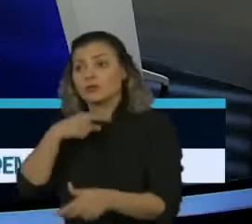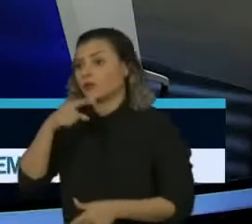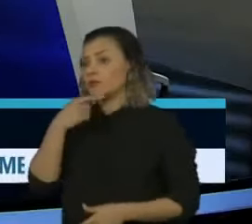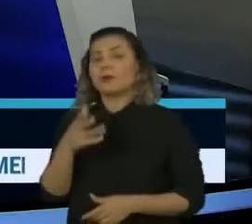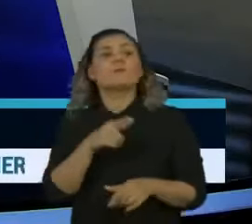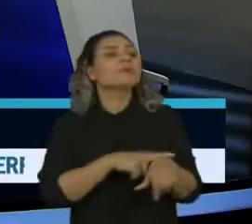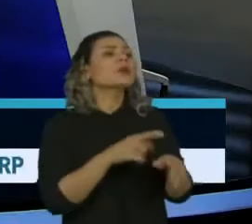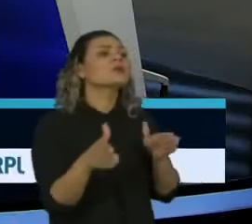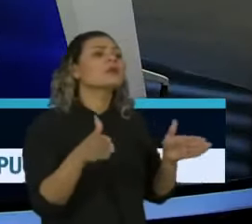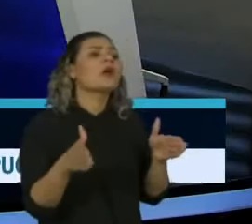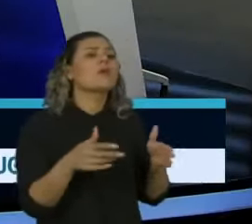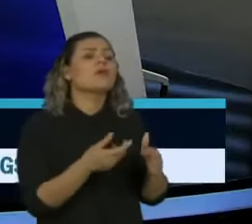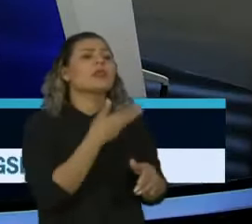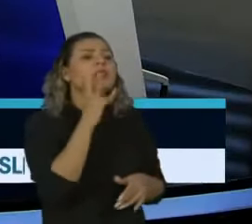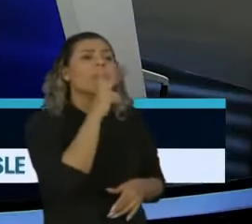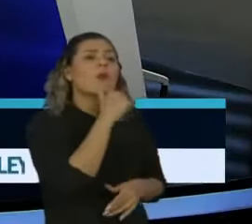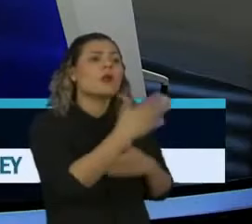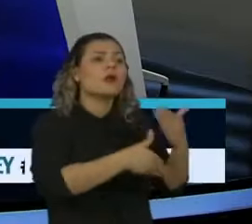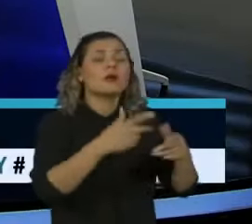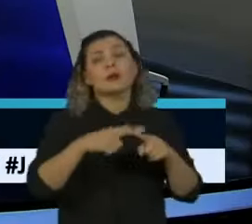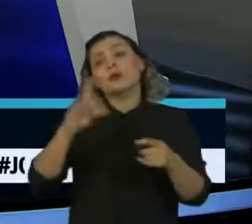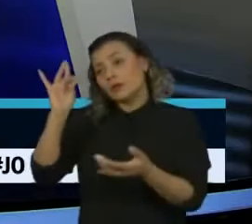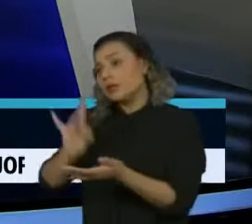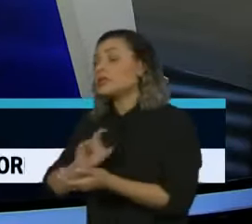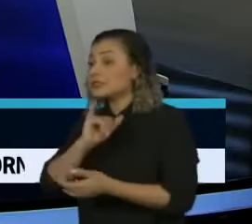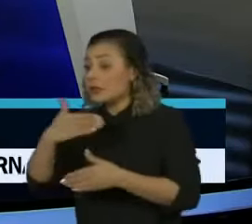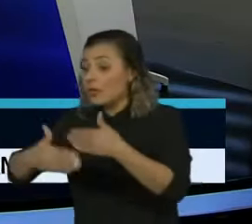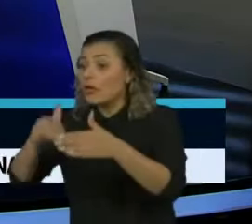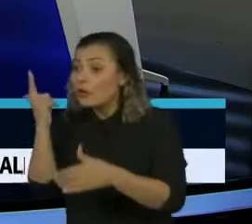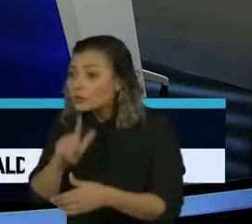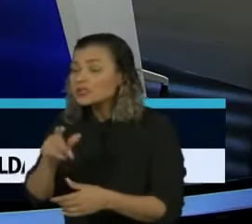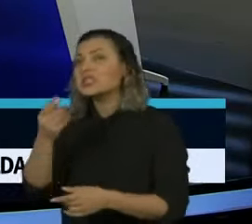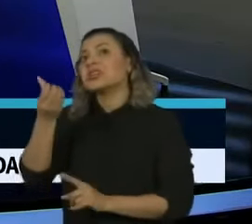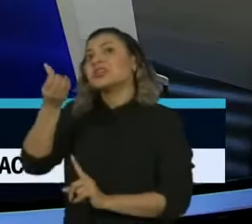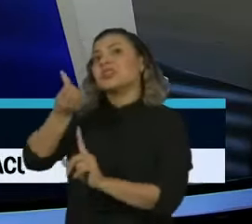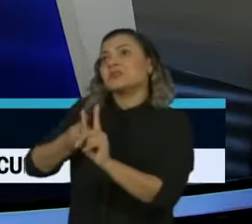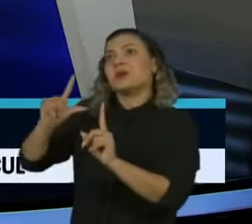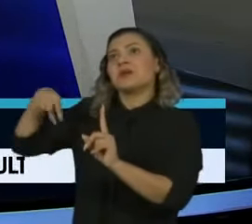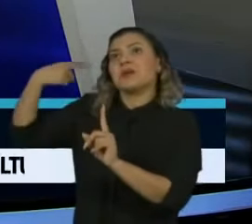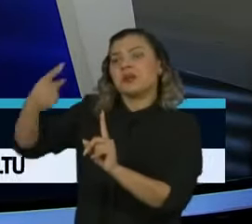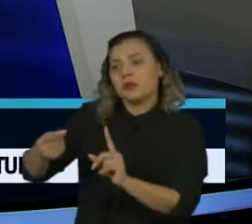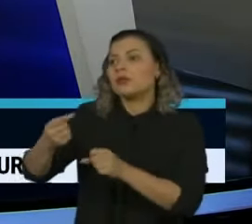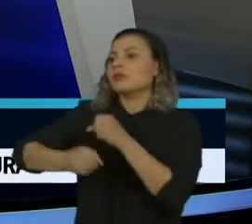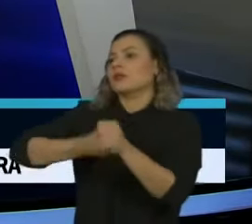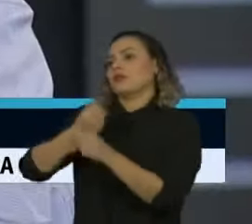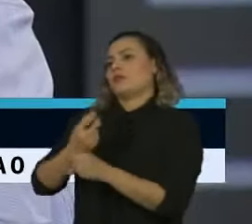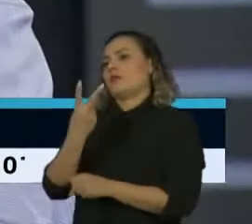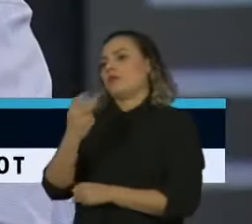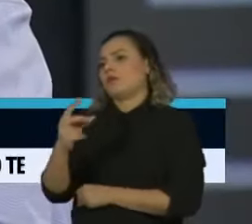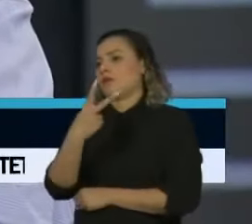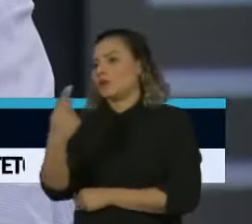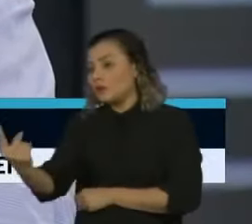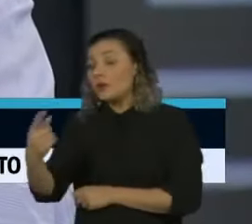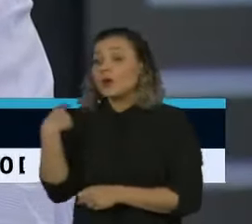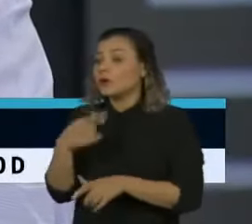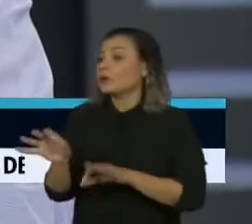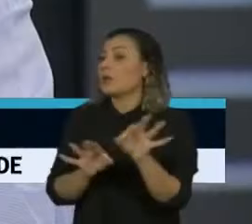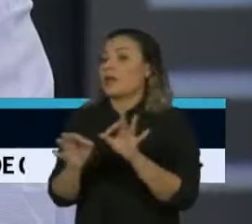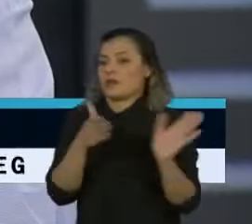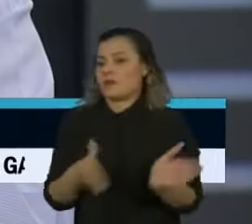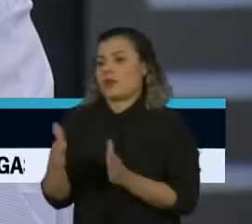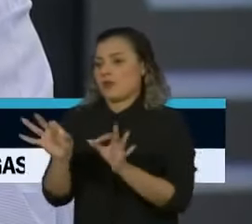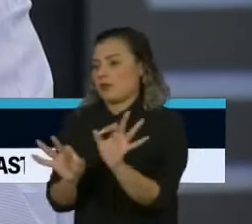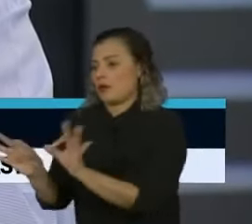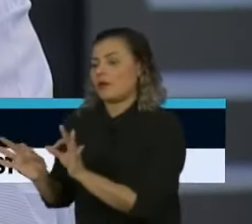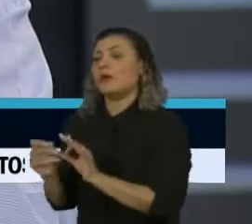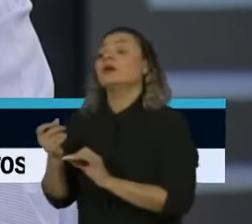vamos terminar de vacinar a nossa população, se tudo correr bem, no segundo semestre do ano que vem. Então, nós temos que planejar uma ponte para o